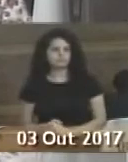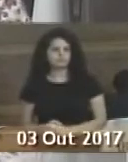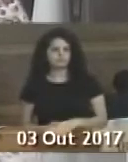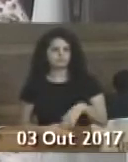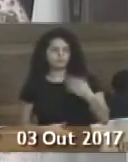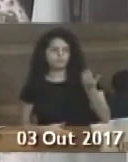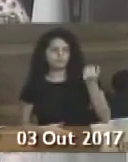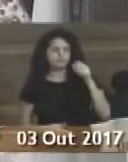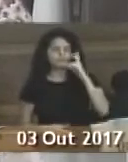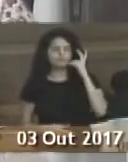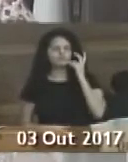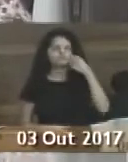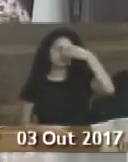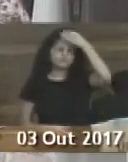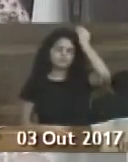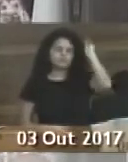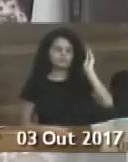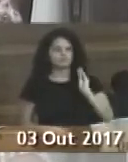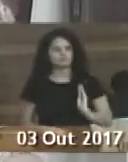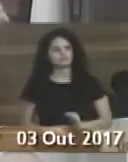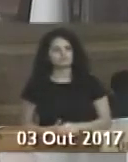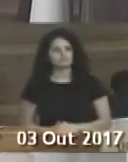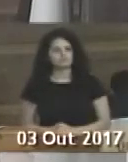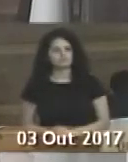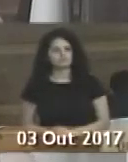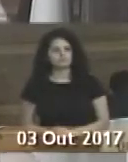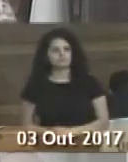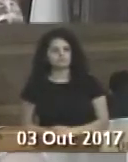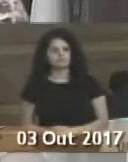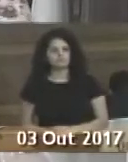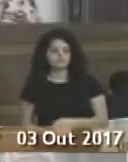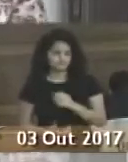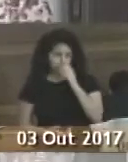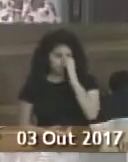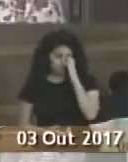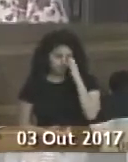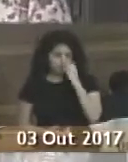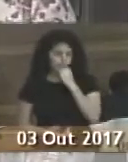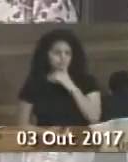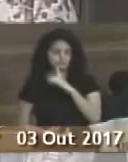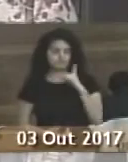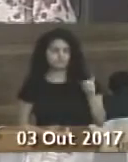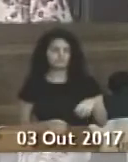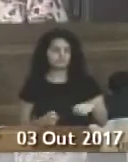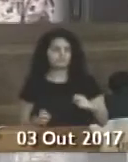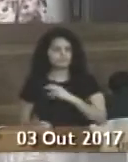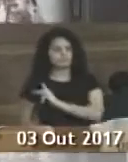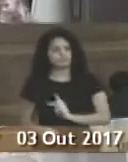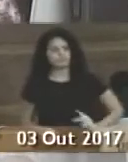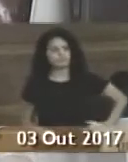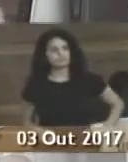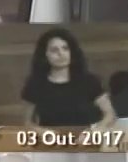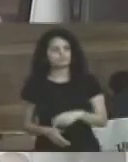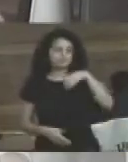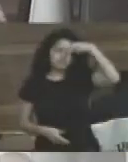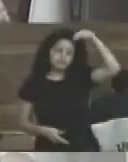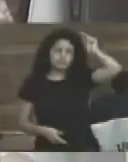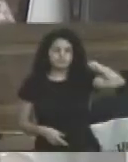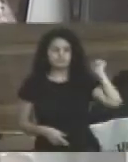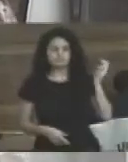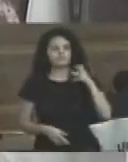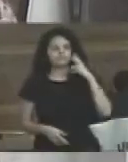Chapinha, do eterno presidente Fiote. Bom dia a todos. Bom dia, presidente Marcos Santo Antônio. Bom dia,